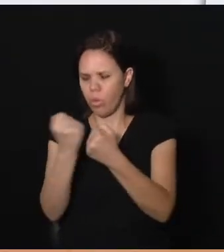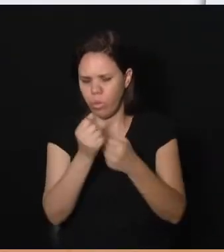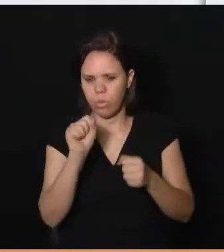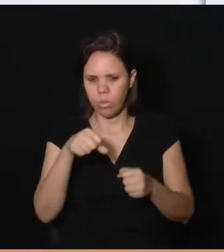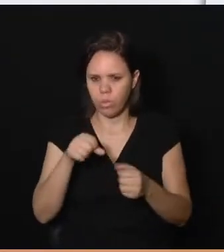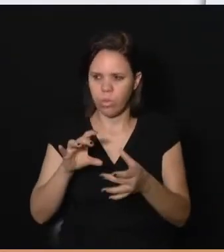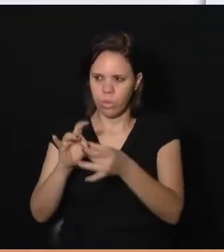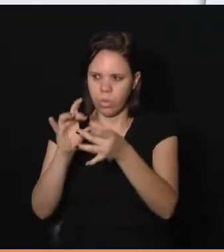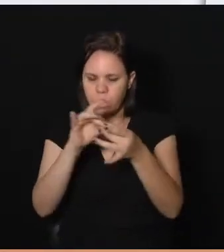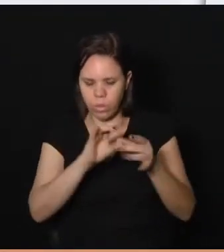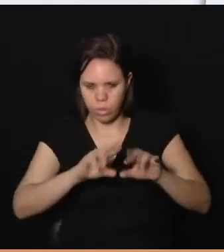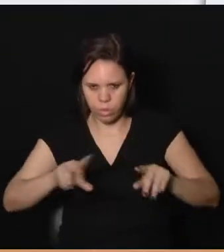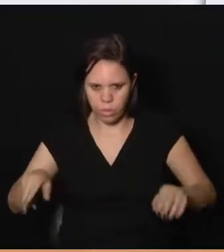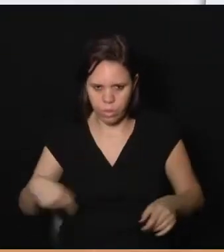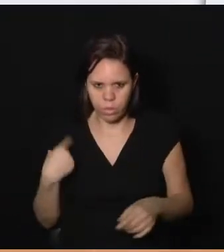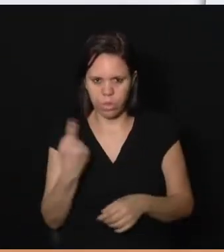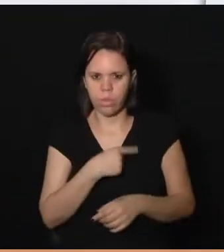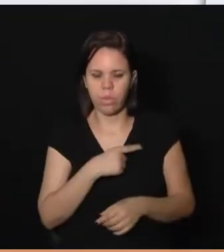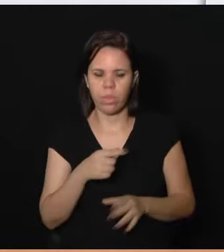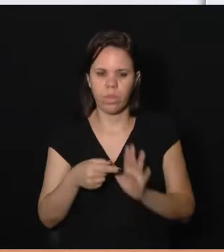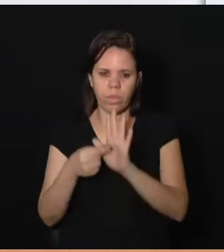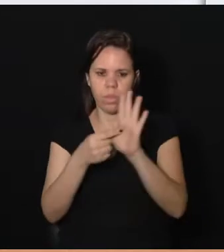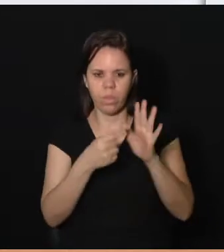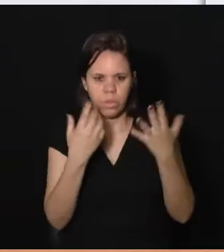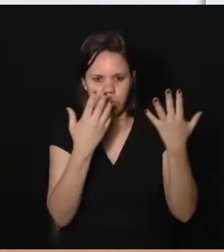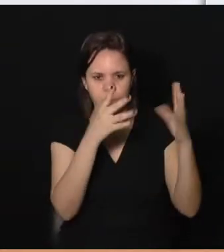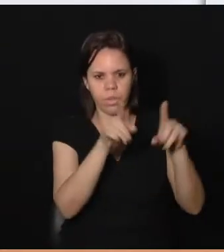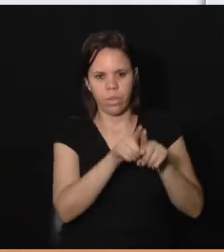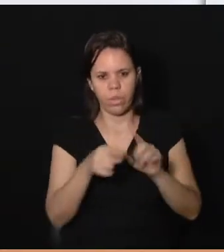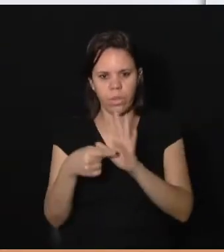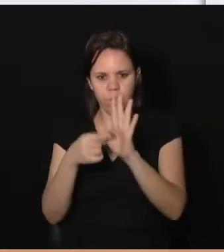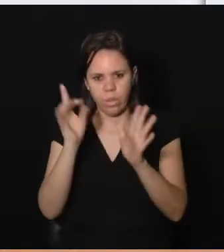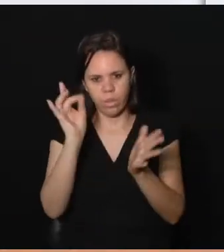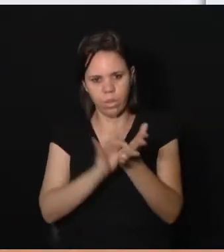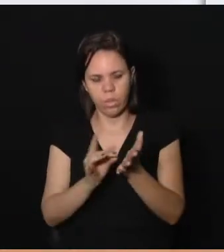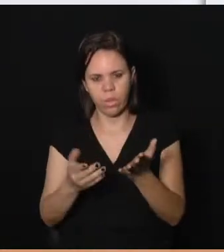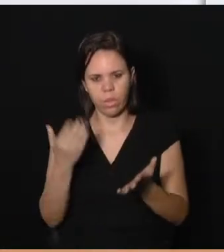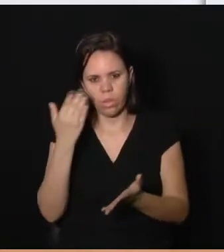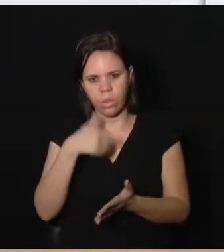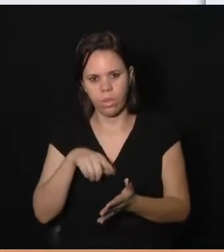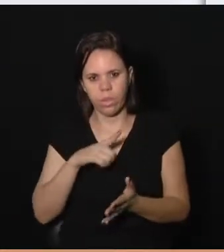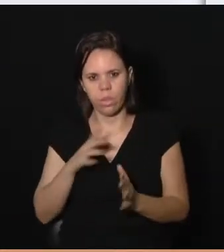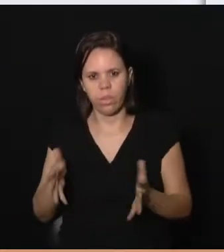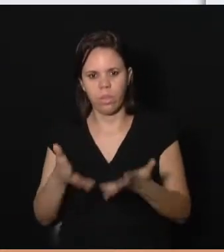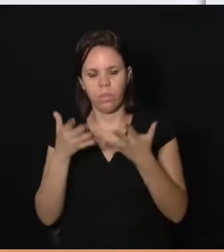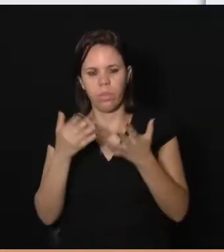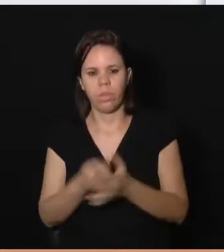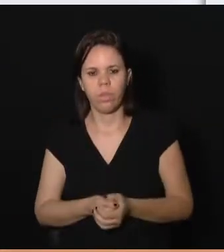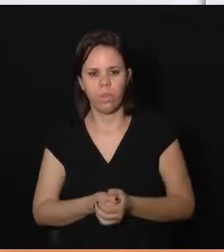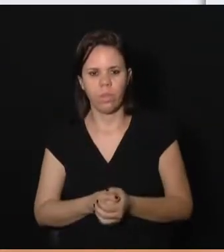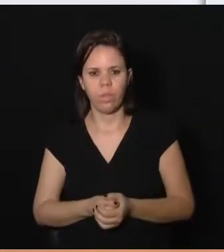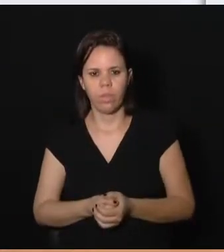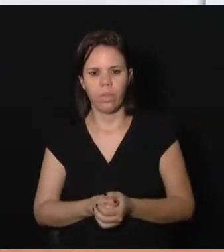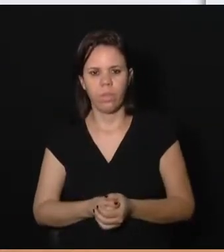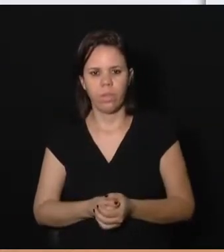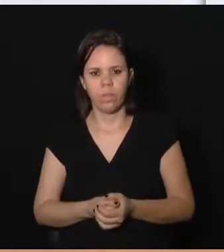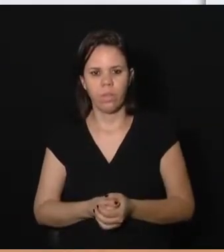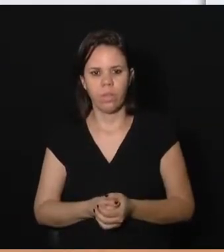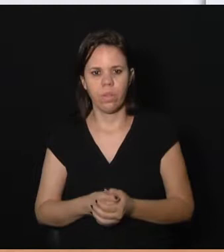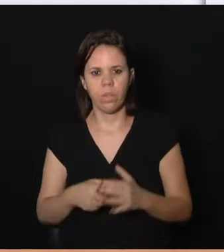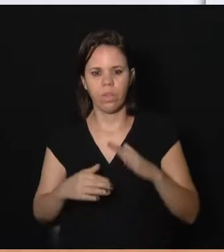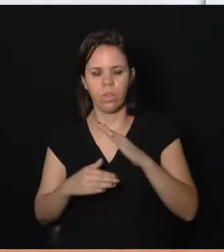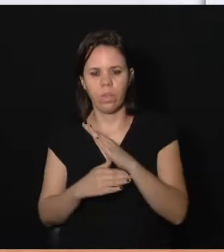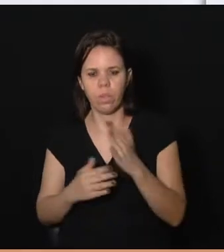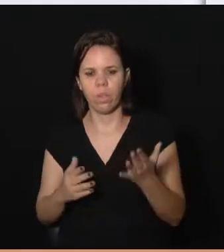trazer... E aí é onde que as feiras, os eventos, servem exatamente para que haja esse estímulo, né? Então, acho que é fundamental. Câmara de Comércio